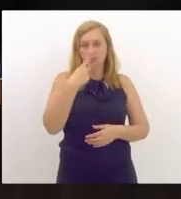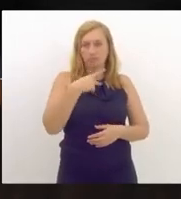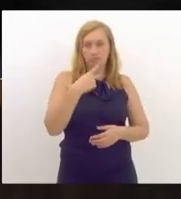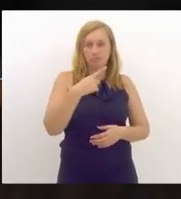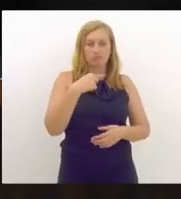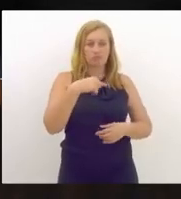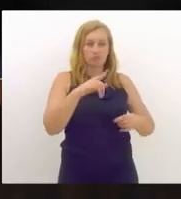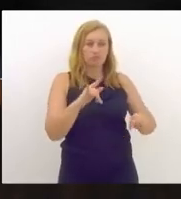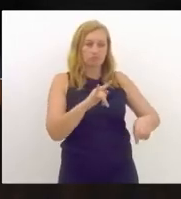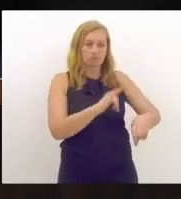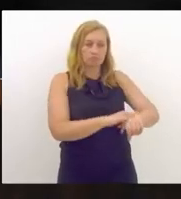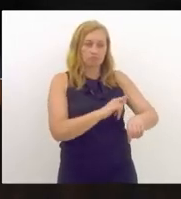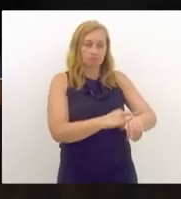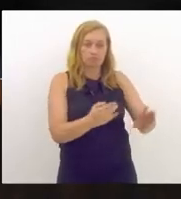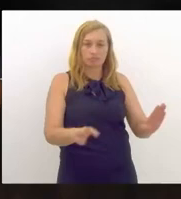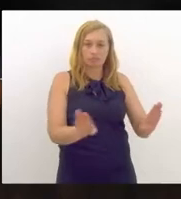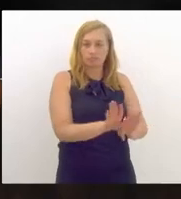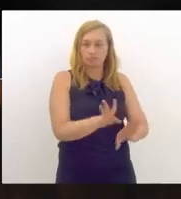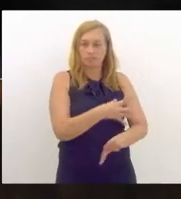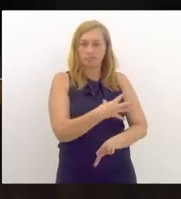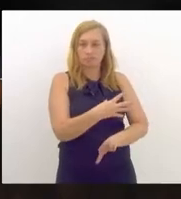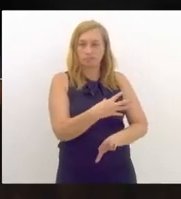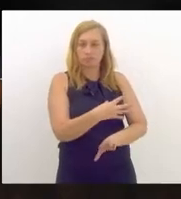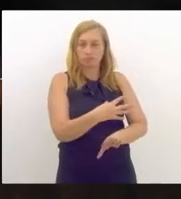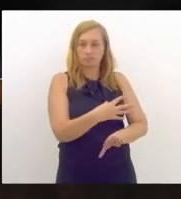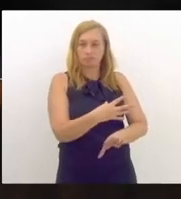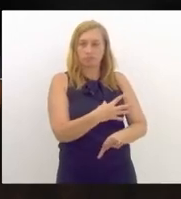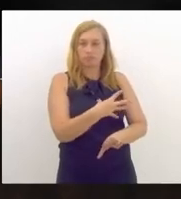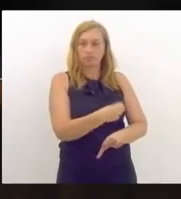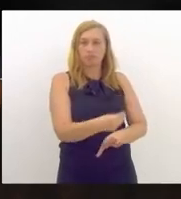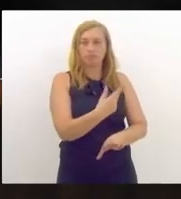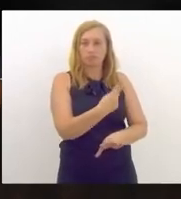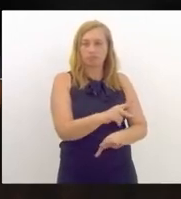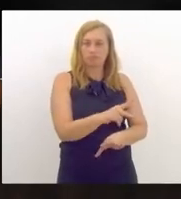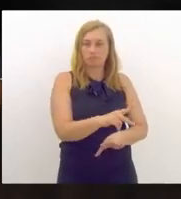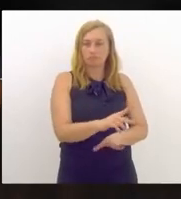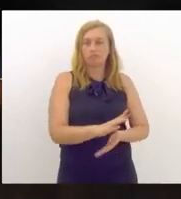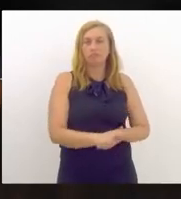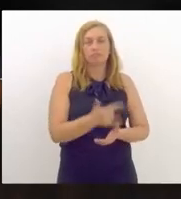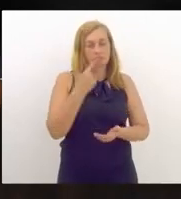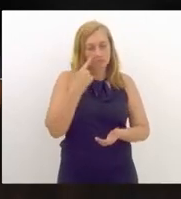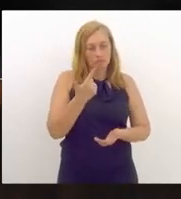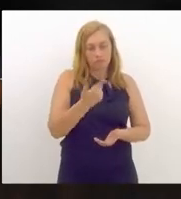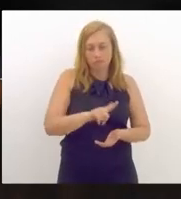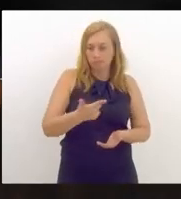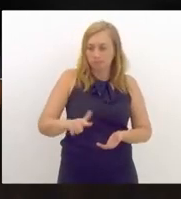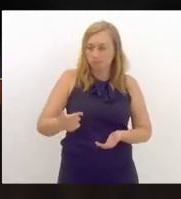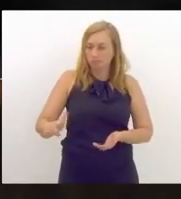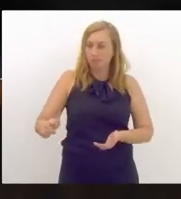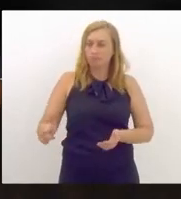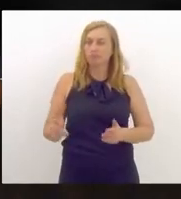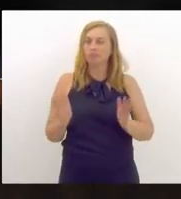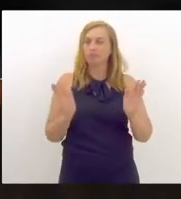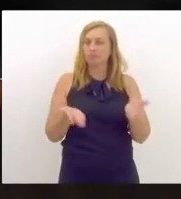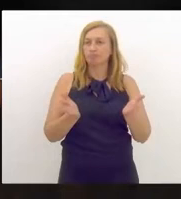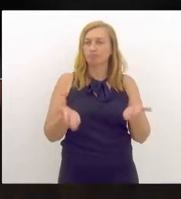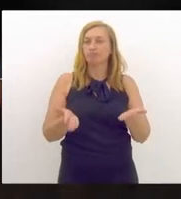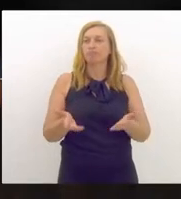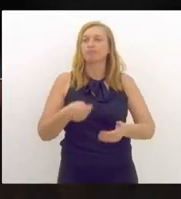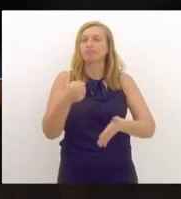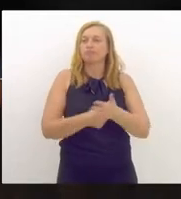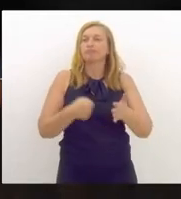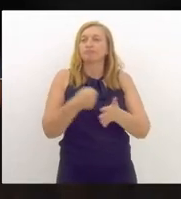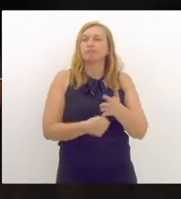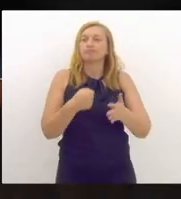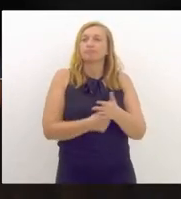inúmeras esses relatos e chega a gente 2022 com essas histórias se repetindo infelizmente a nossa luta é